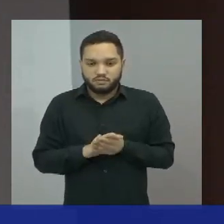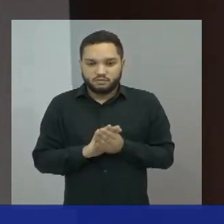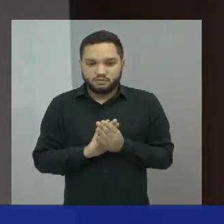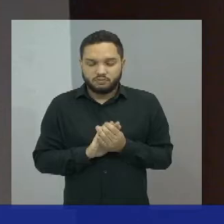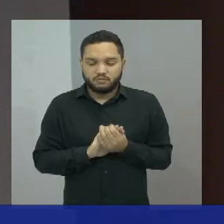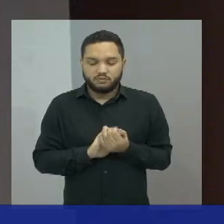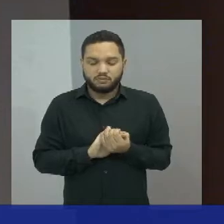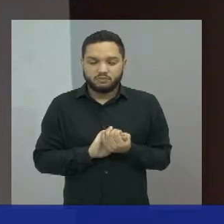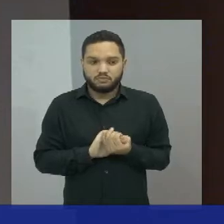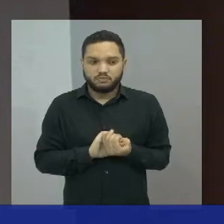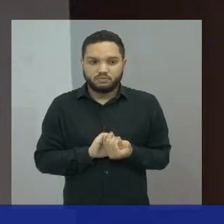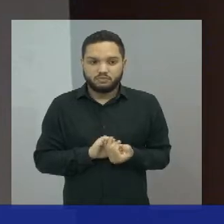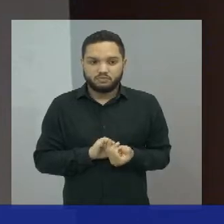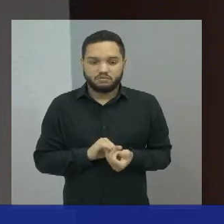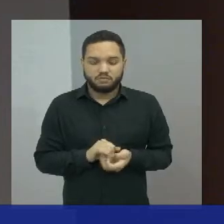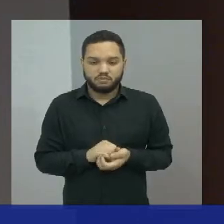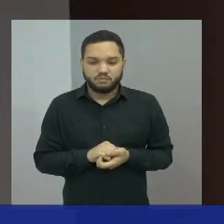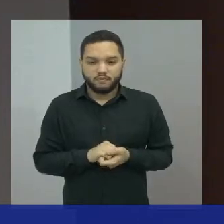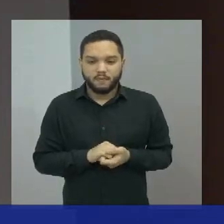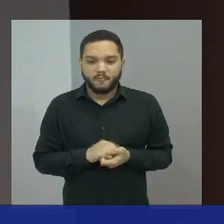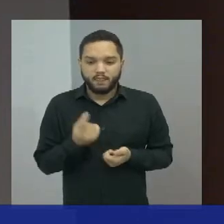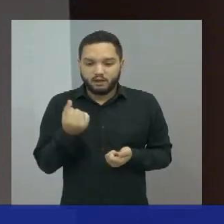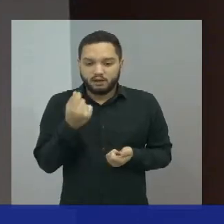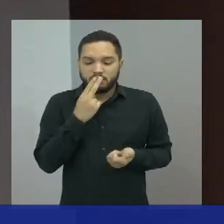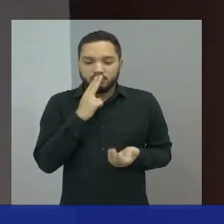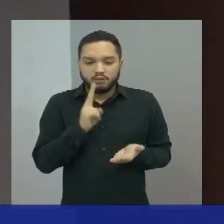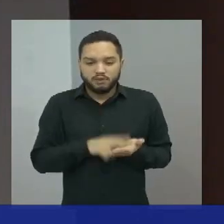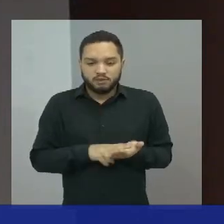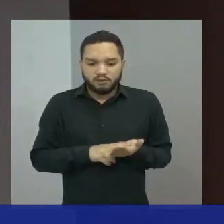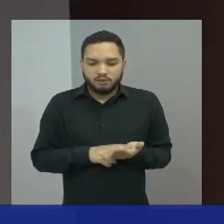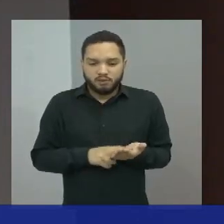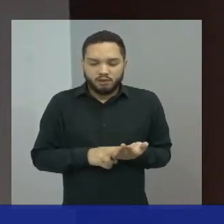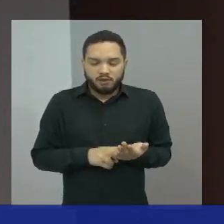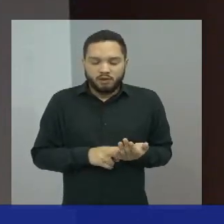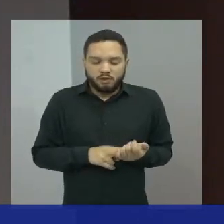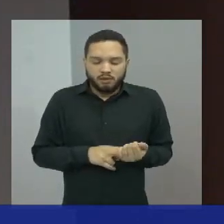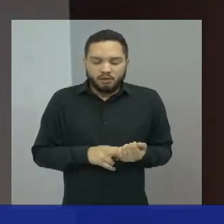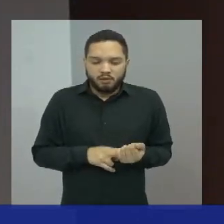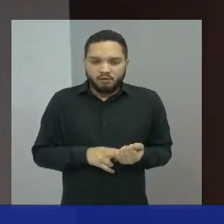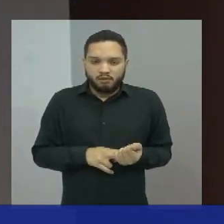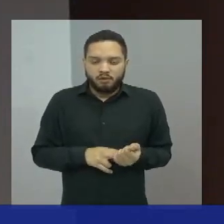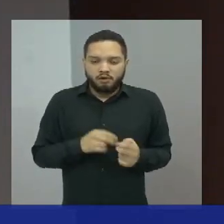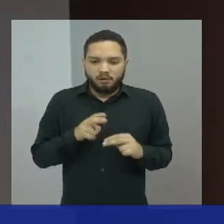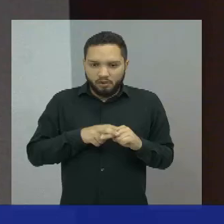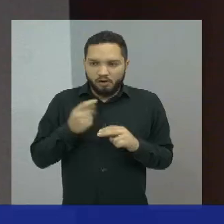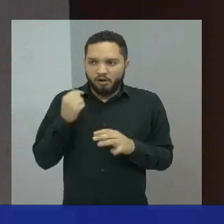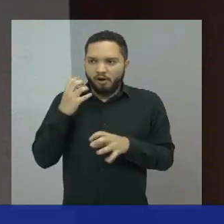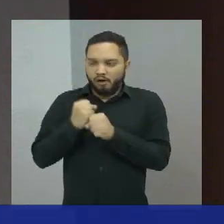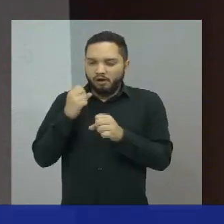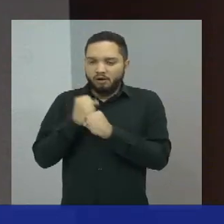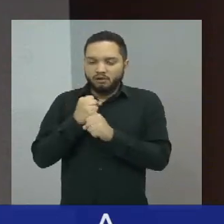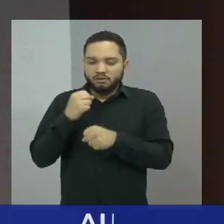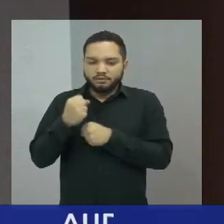lá. O valor da multa, já que o faturamento é maior, ficaria em R$